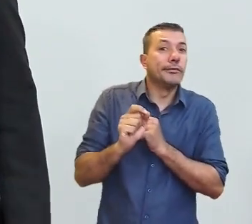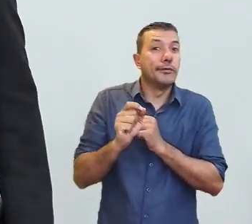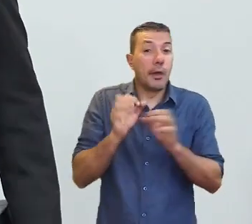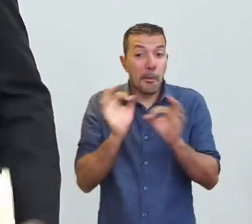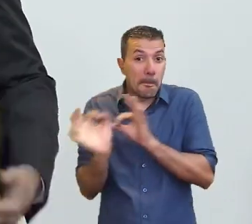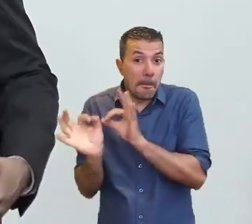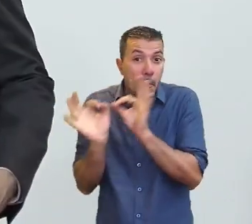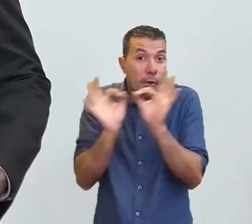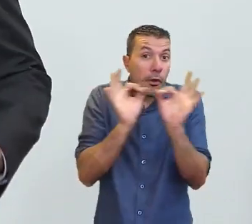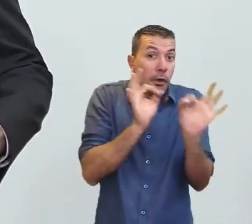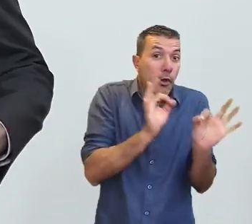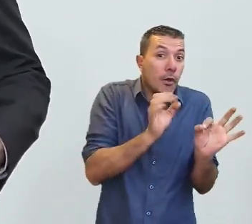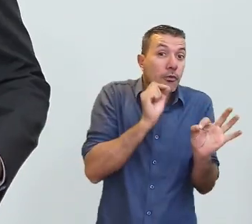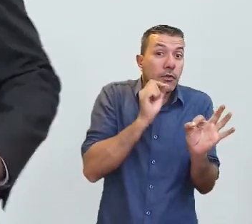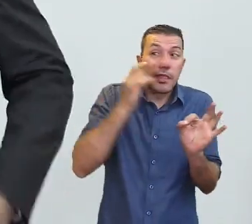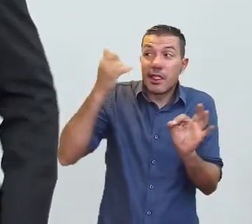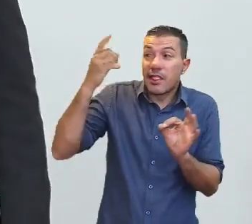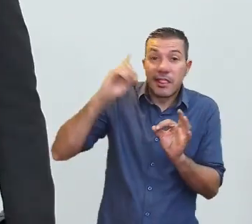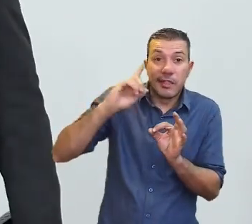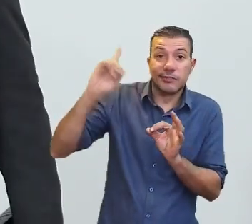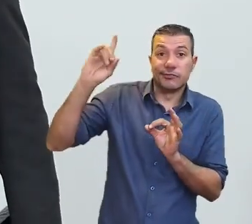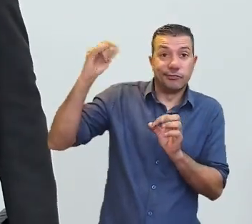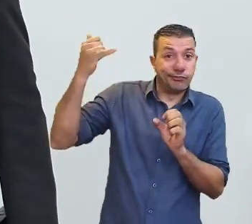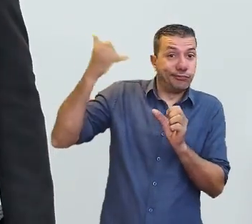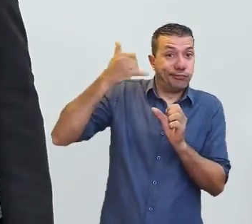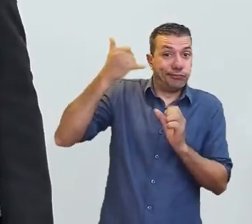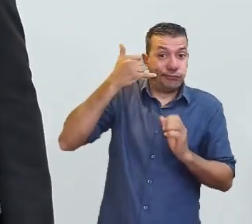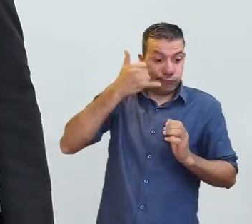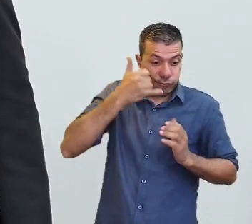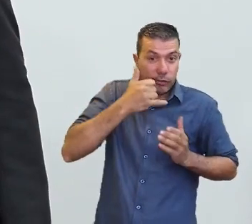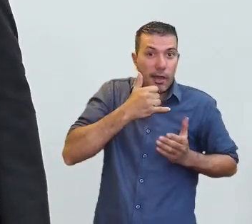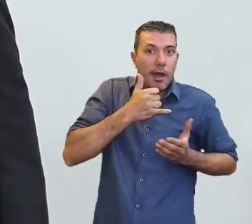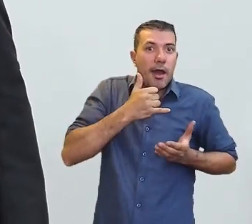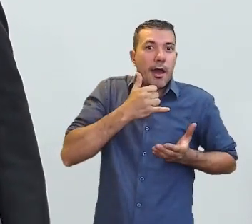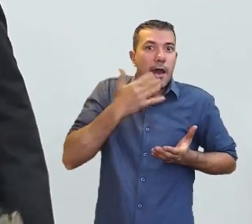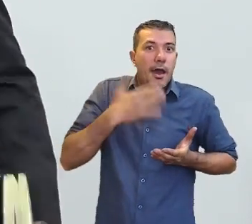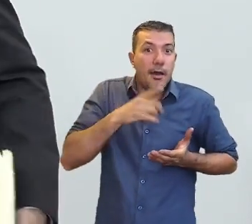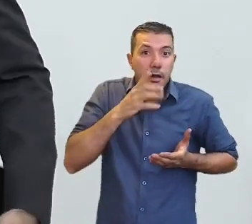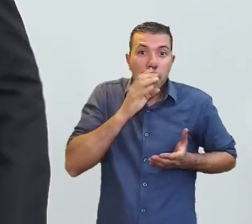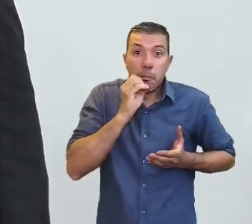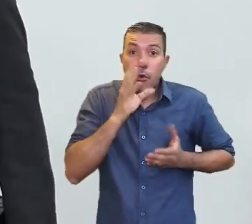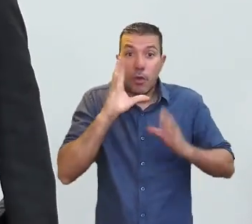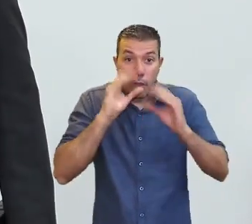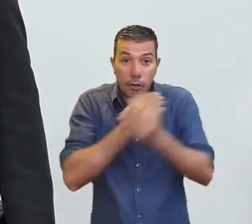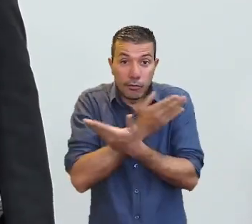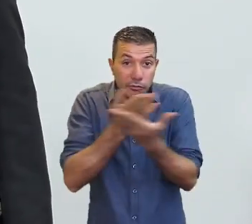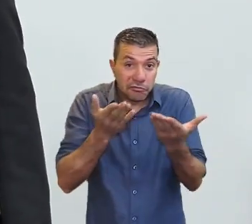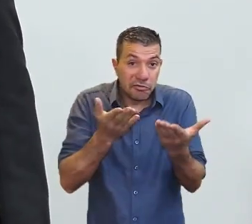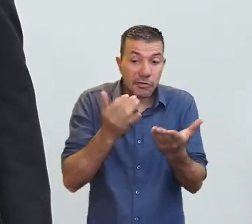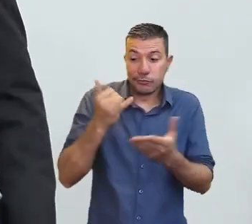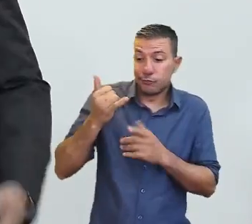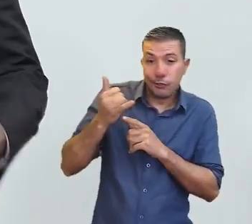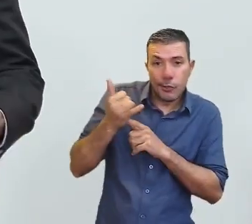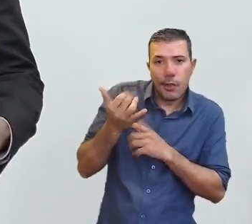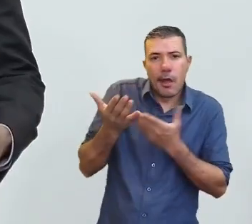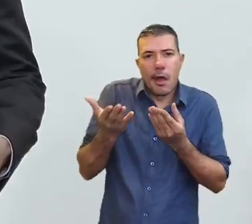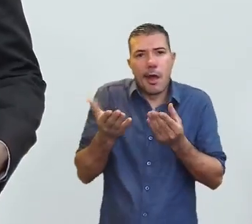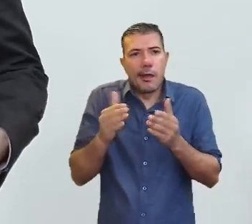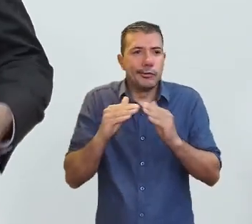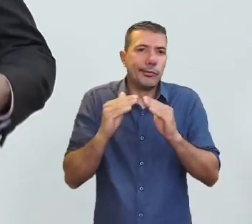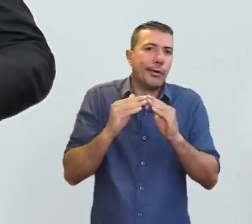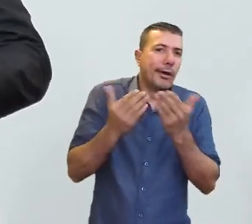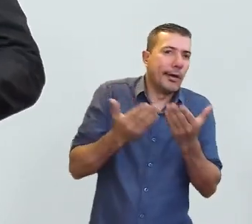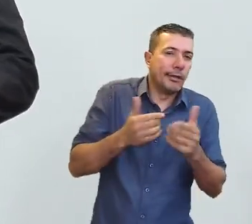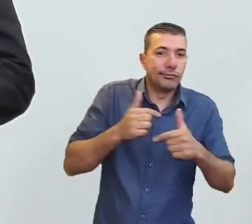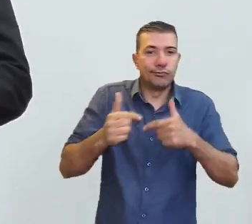um programa, ouvirmos a voz do nosso Senhor Jesus, não é verdade? Boa noite a você que nos acompanha através dos seus dispositivos, aí onde quer que você